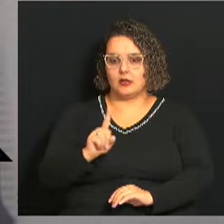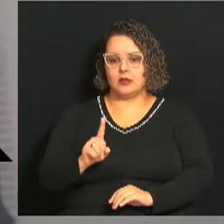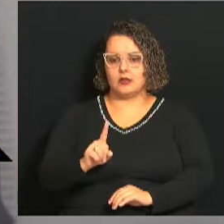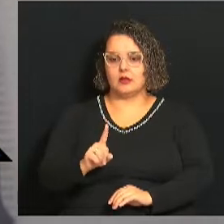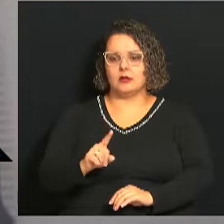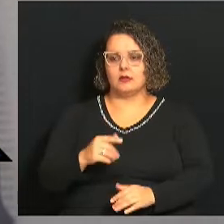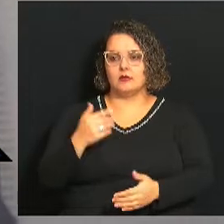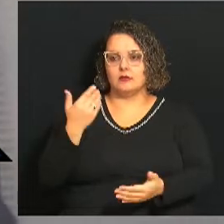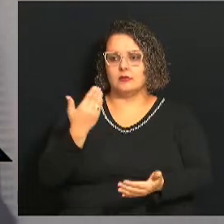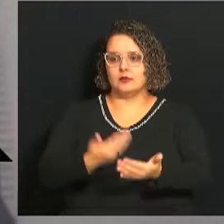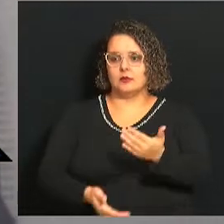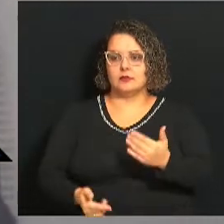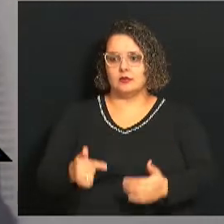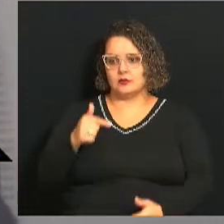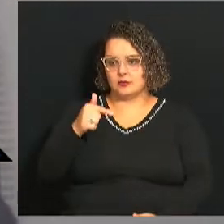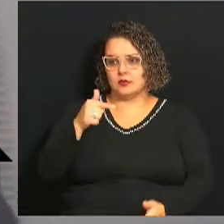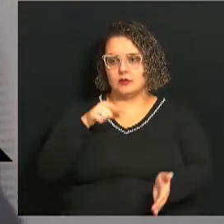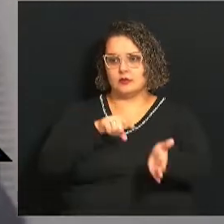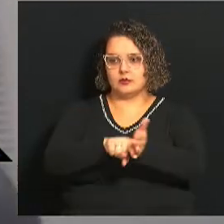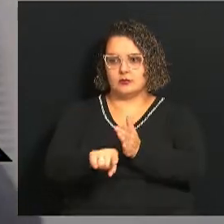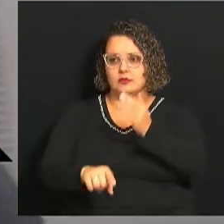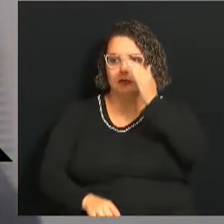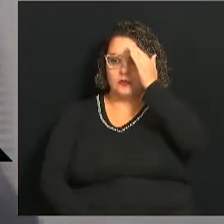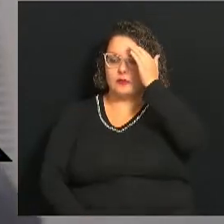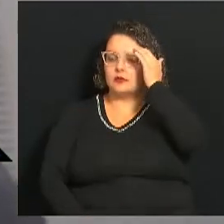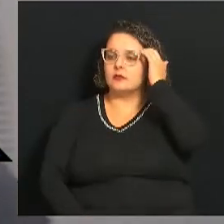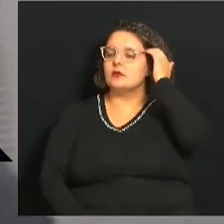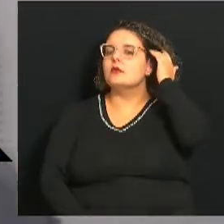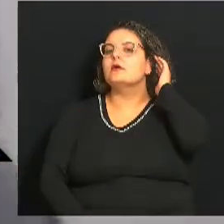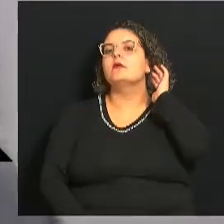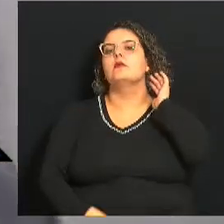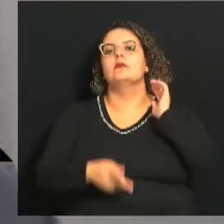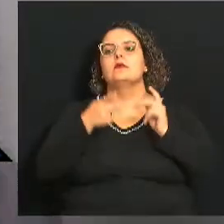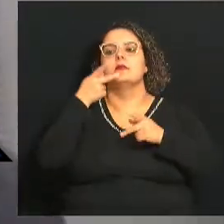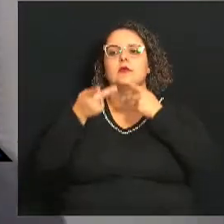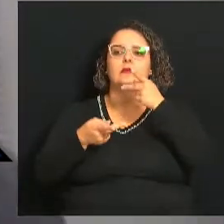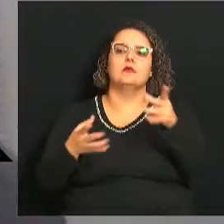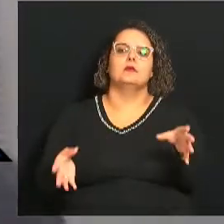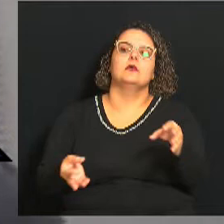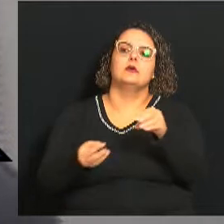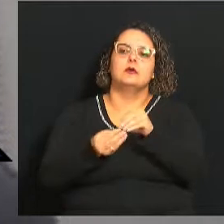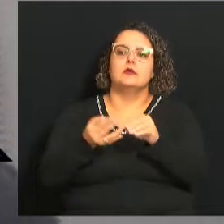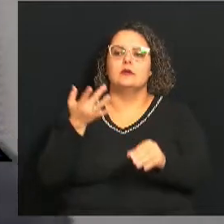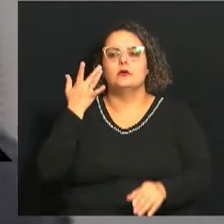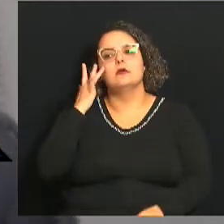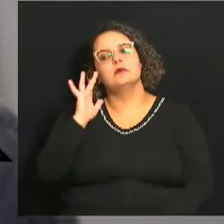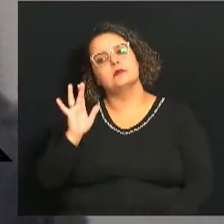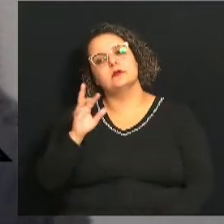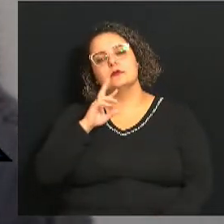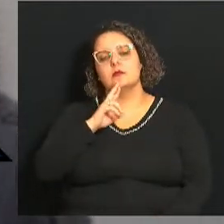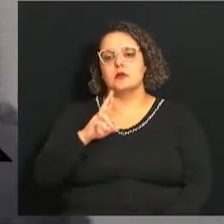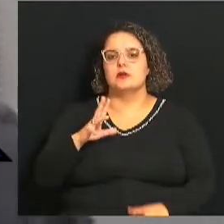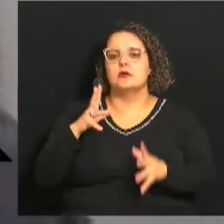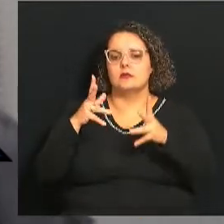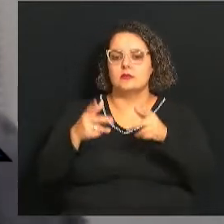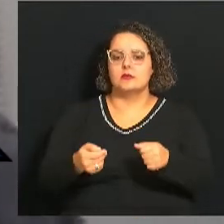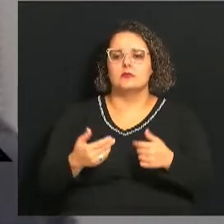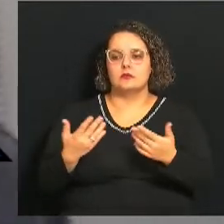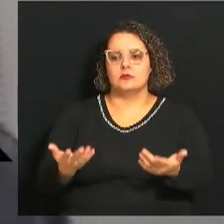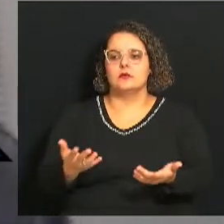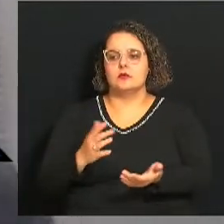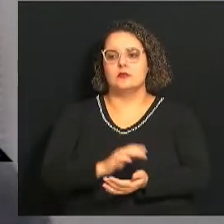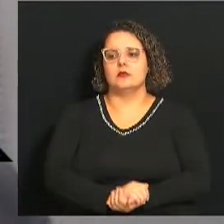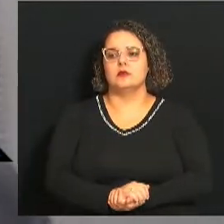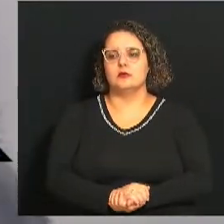7 itens aí, né? Então, eu vou falar assim, muito sucintamente. Não sei se vai dar tempo de responder todas ou não, mas fica aí